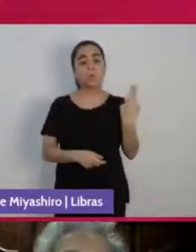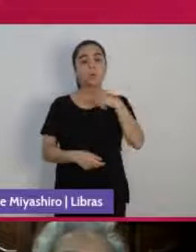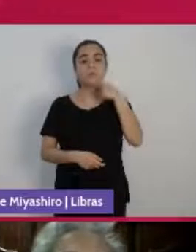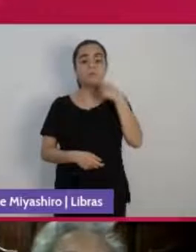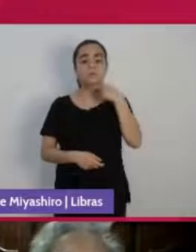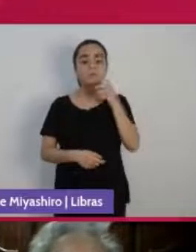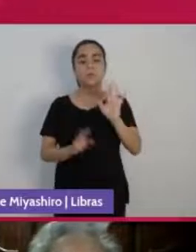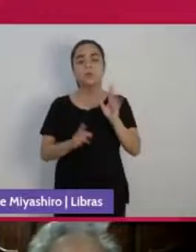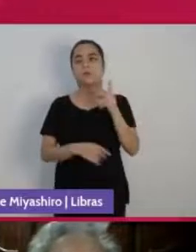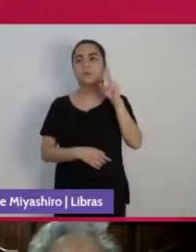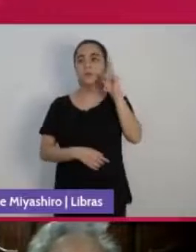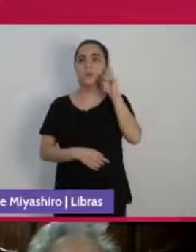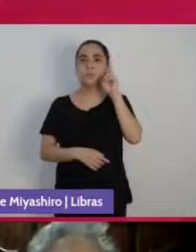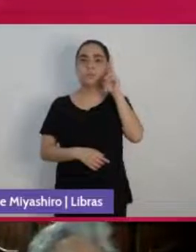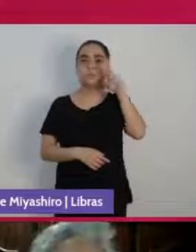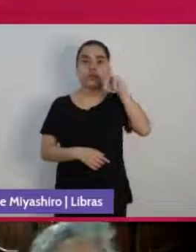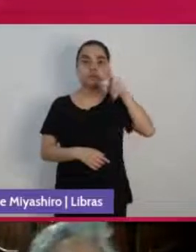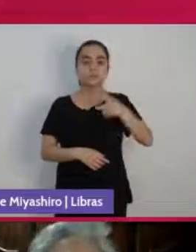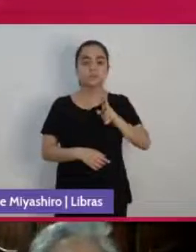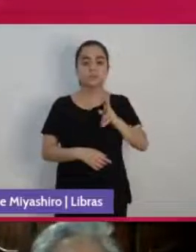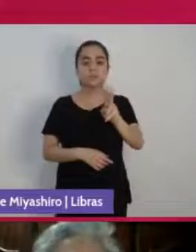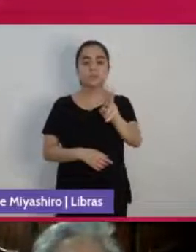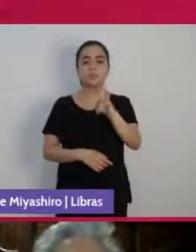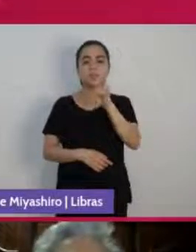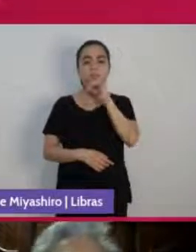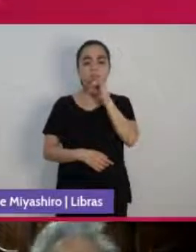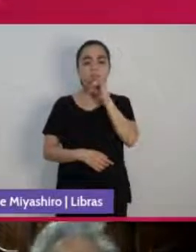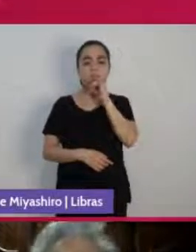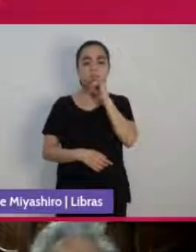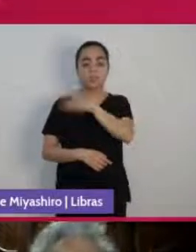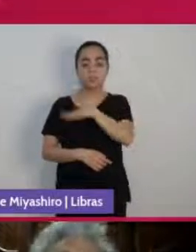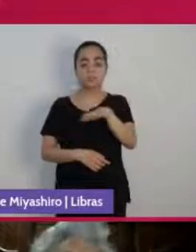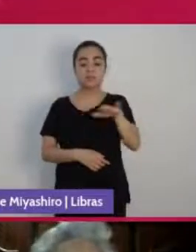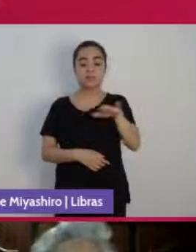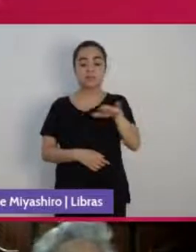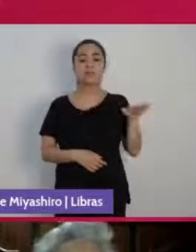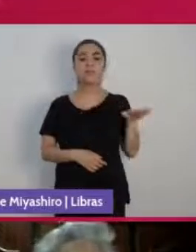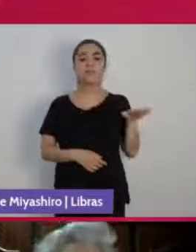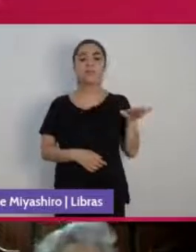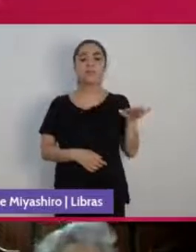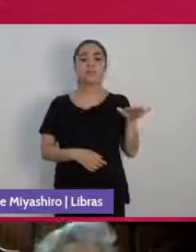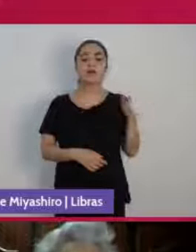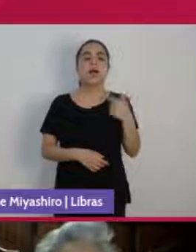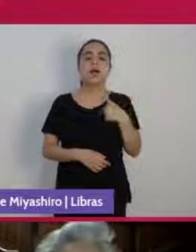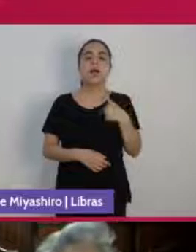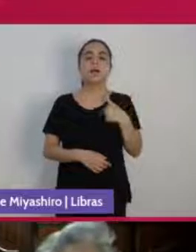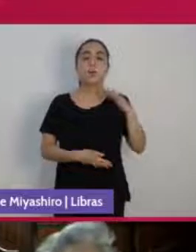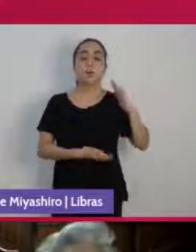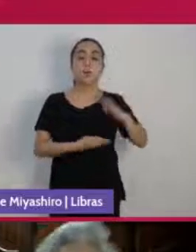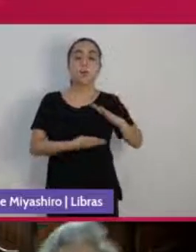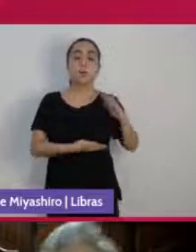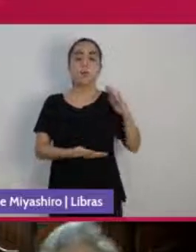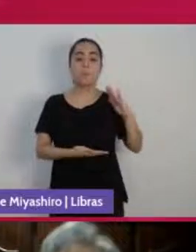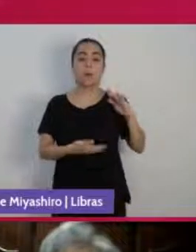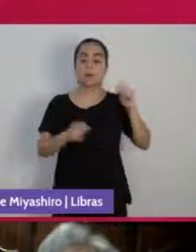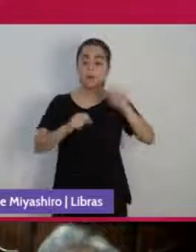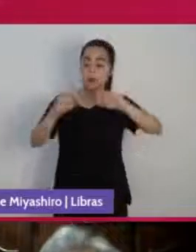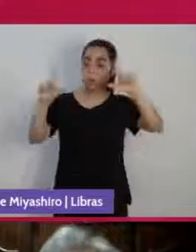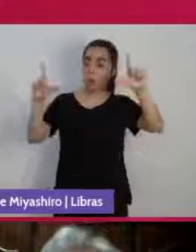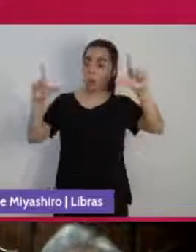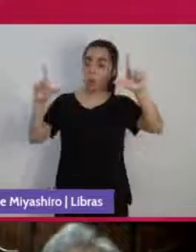assim, às vezes as alunas falam assim, eu faço uma e eu olho se ficou boa, aí